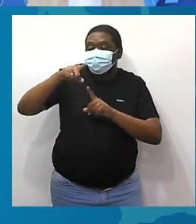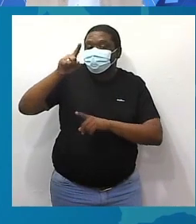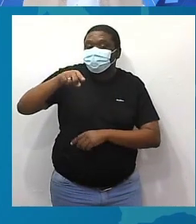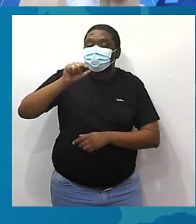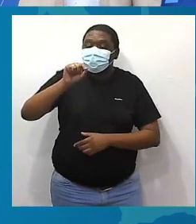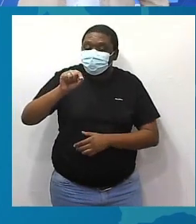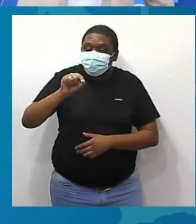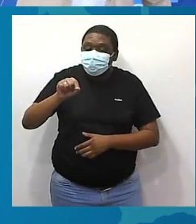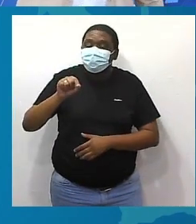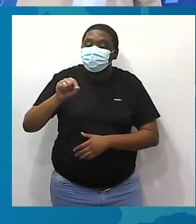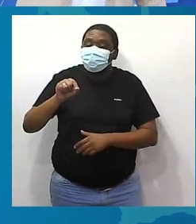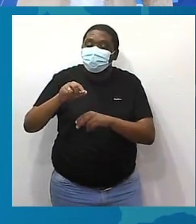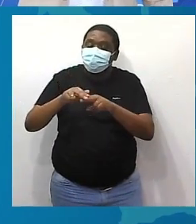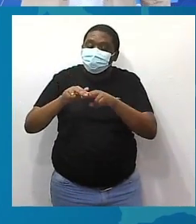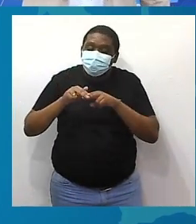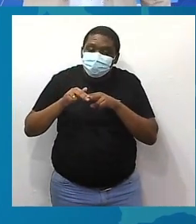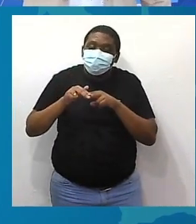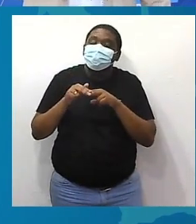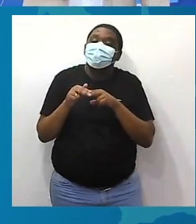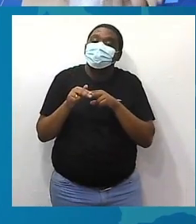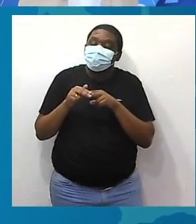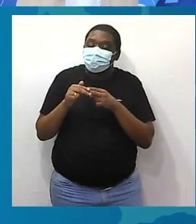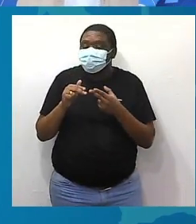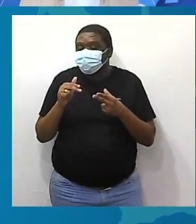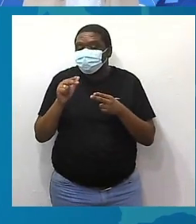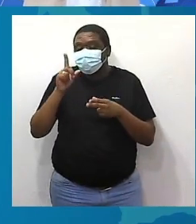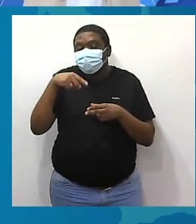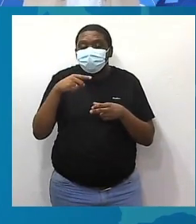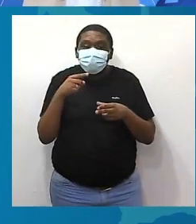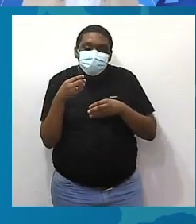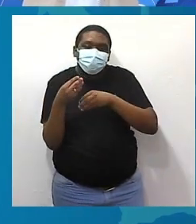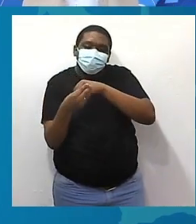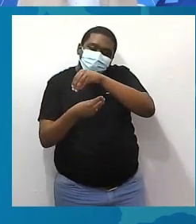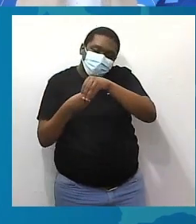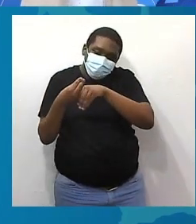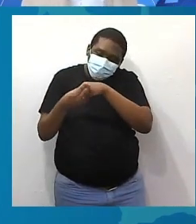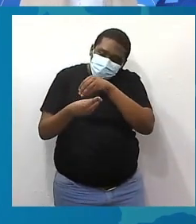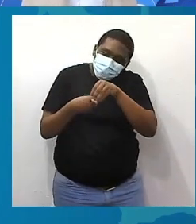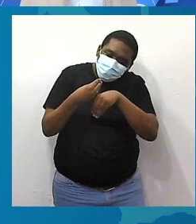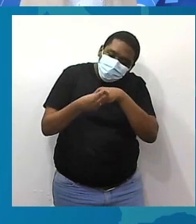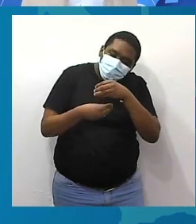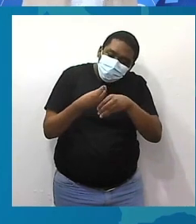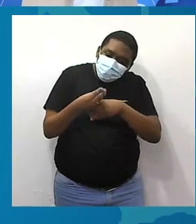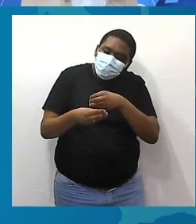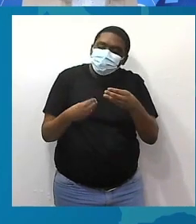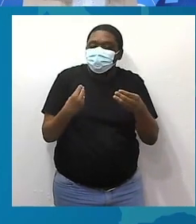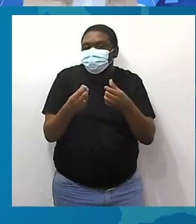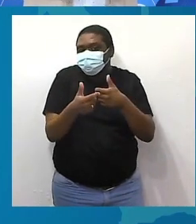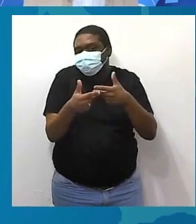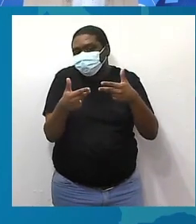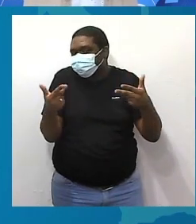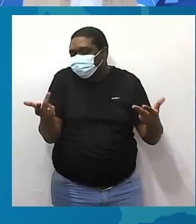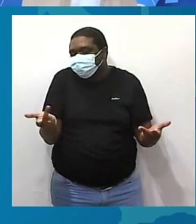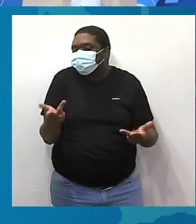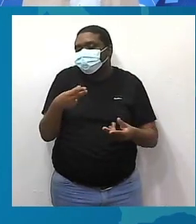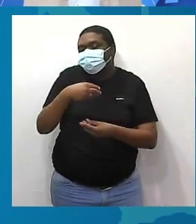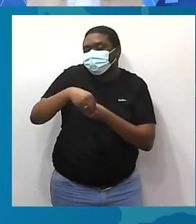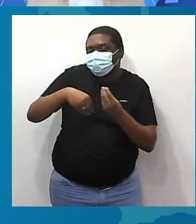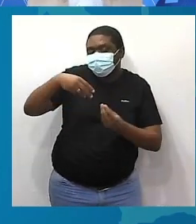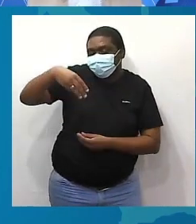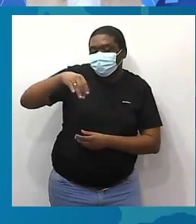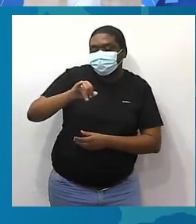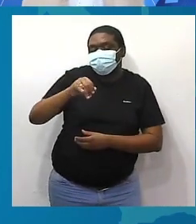formadas a partir, na realidade, de uma junção, isso mesmo, uma junção de minerais, apenas